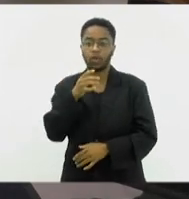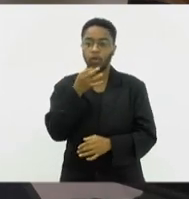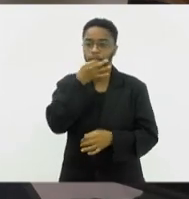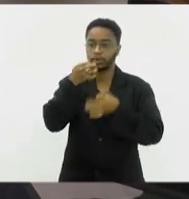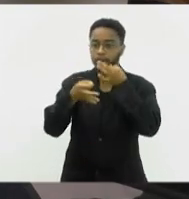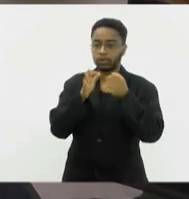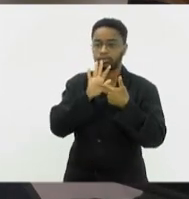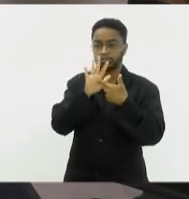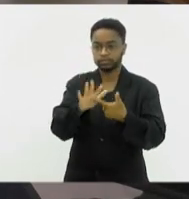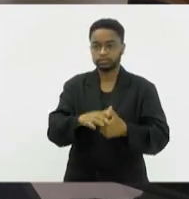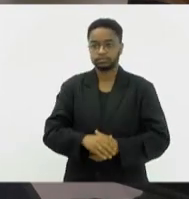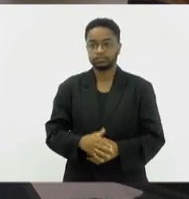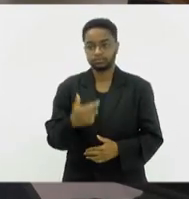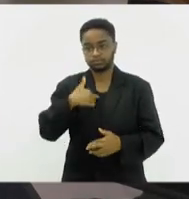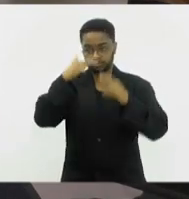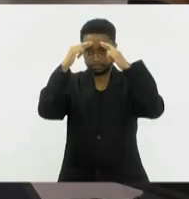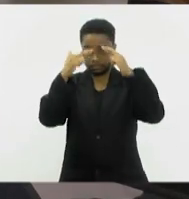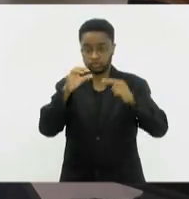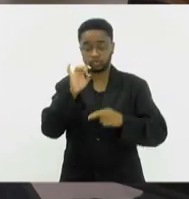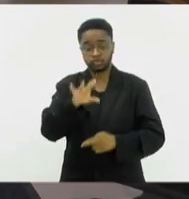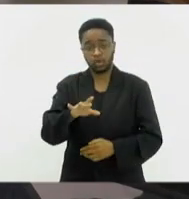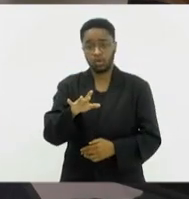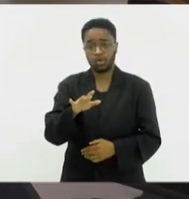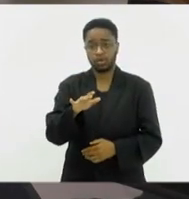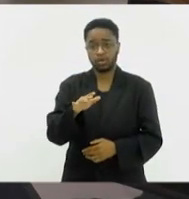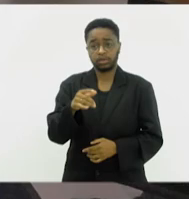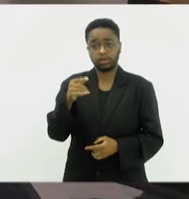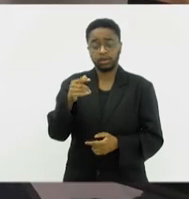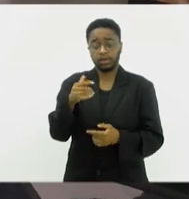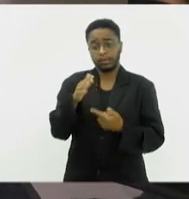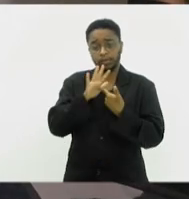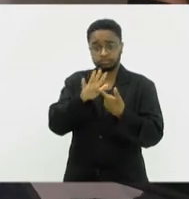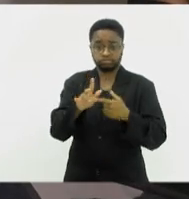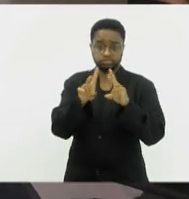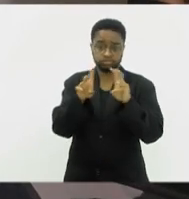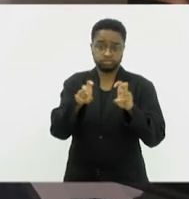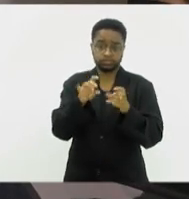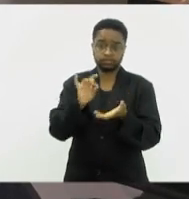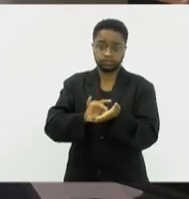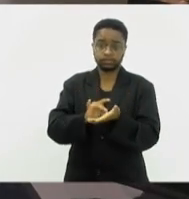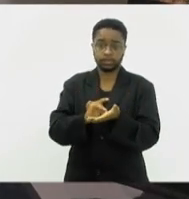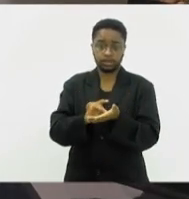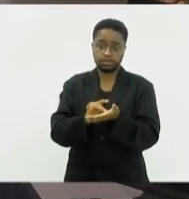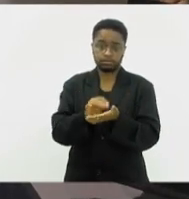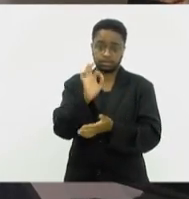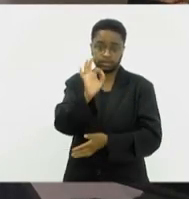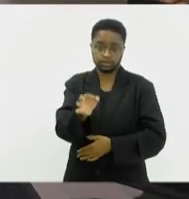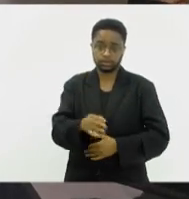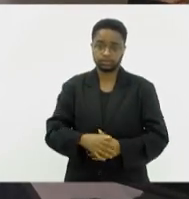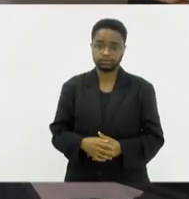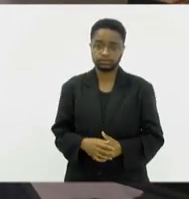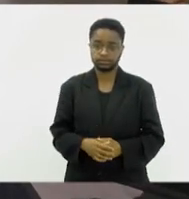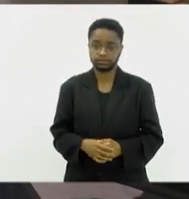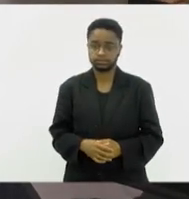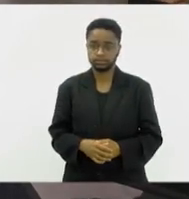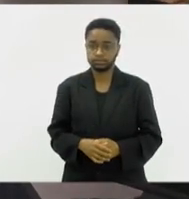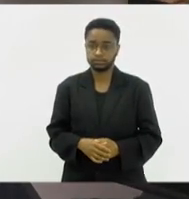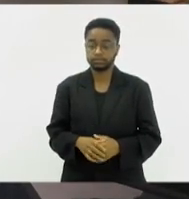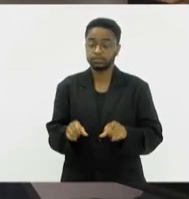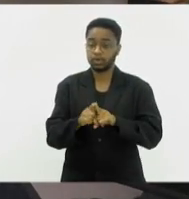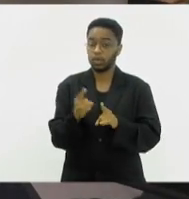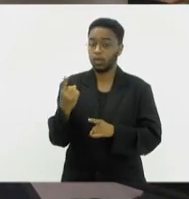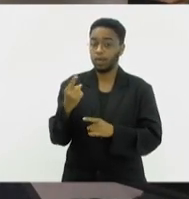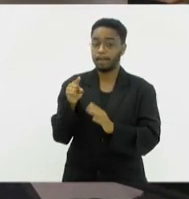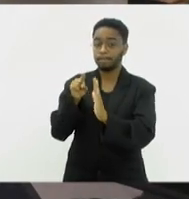todo o respeito, mas eu só estou fazendo uma contestação, que uma indagação que é legítima. Sim. Legítima. Uma das perguntas que eu ia fazer a